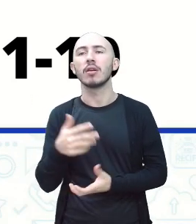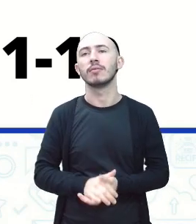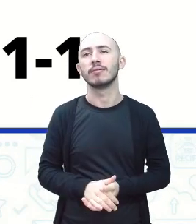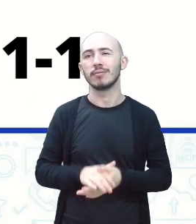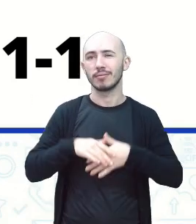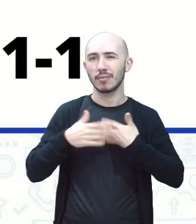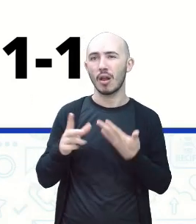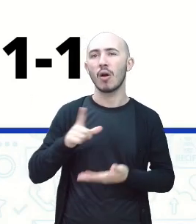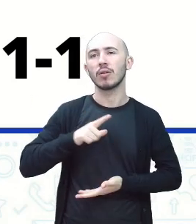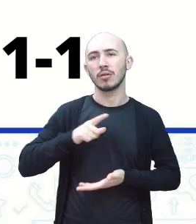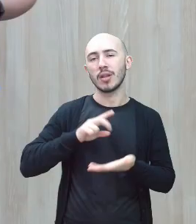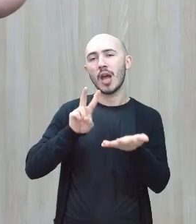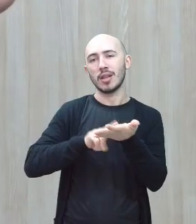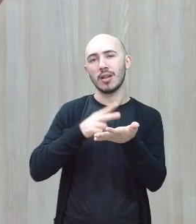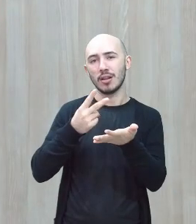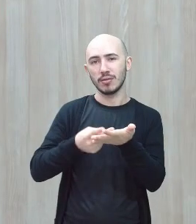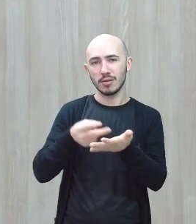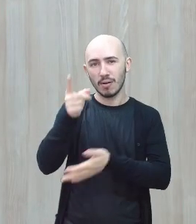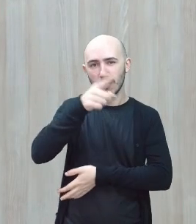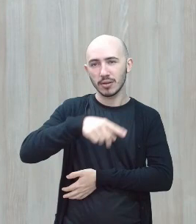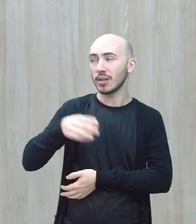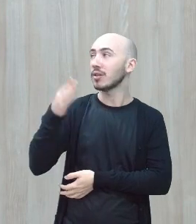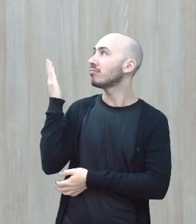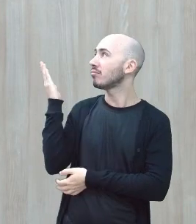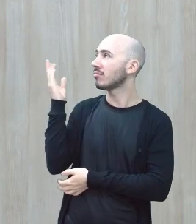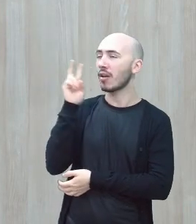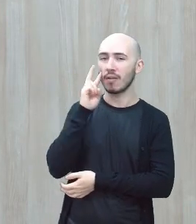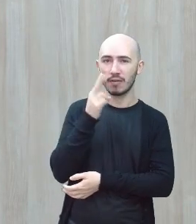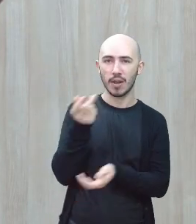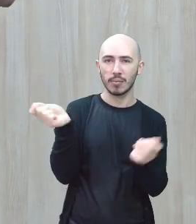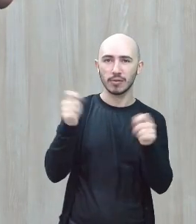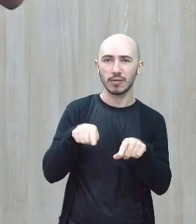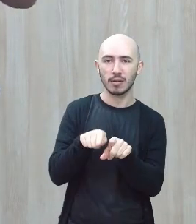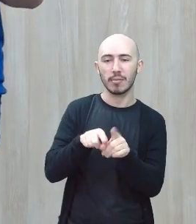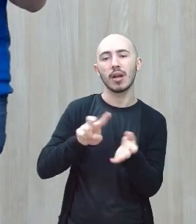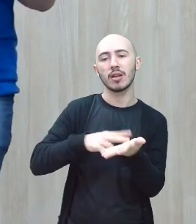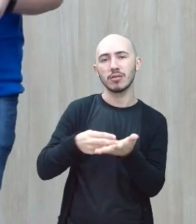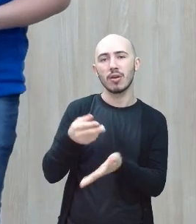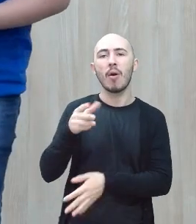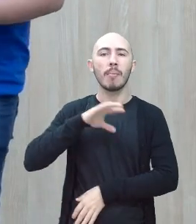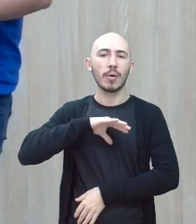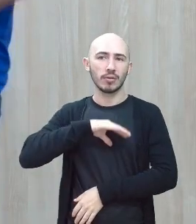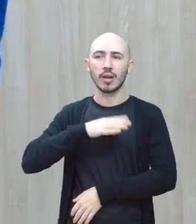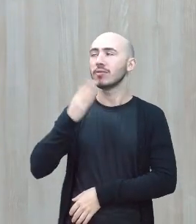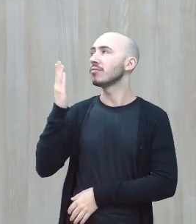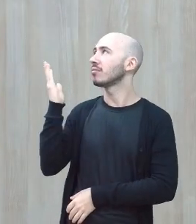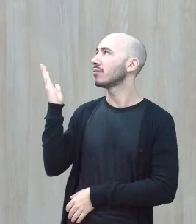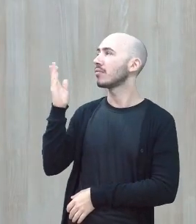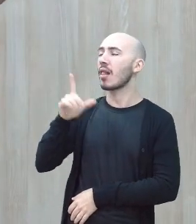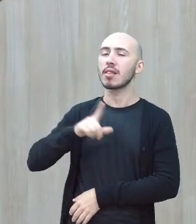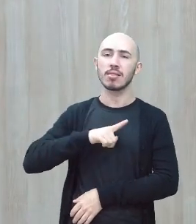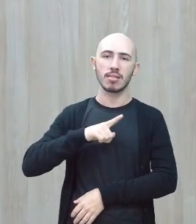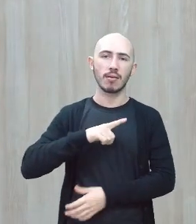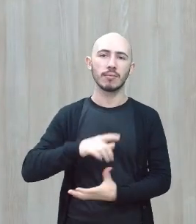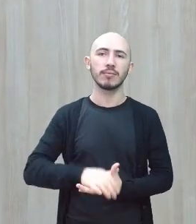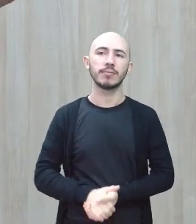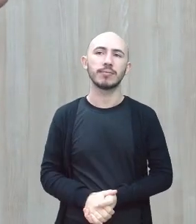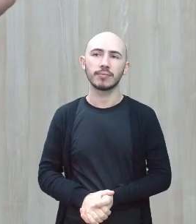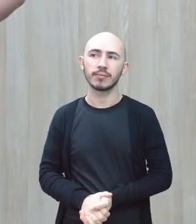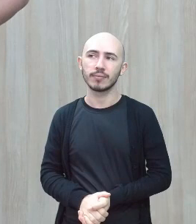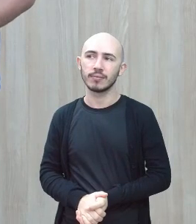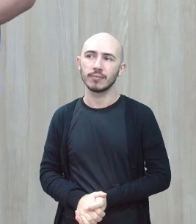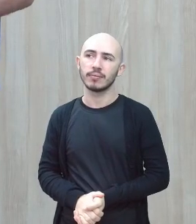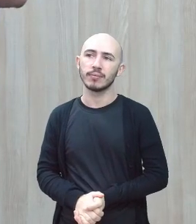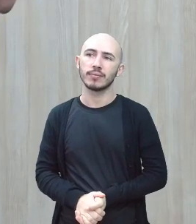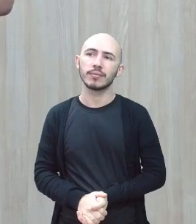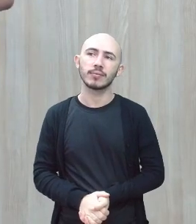também não é da alta frequência de vocês, tá certo? Vocês não vivem falando primeiro, segundo, septuagésimo, quinquagésimo, vocês não vivem